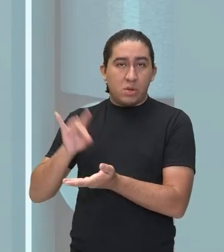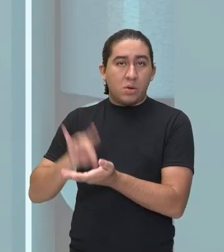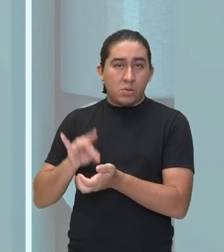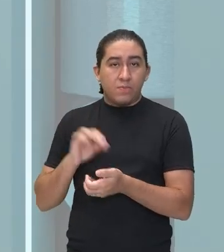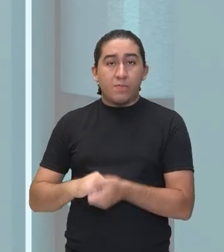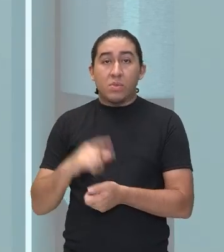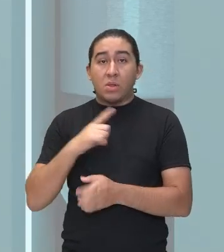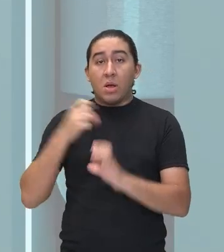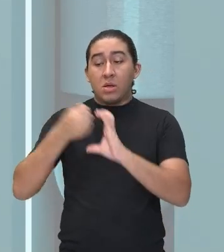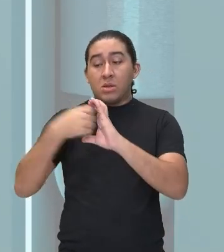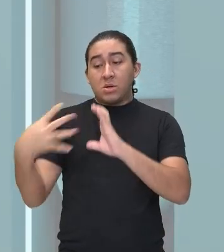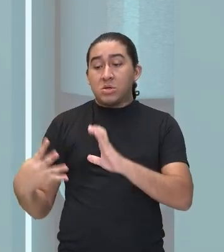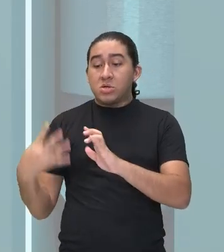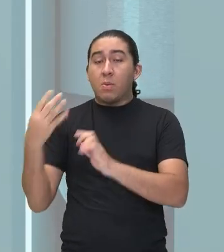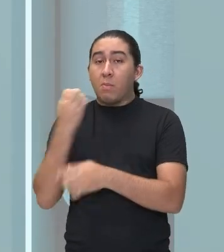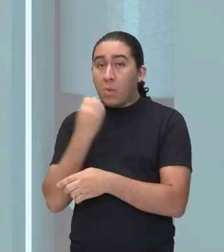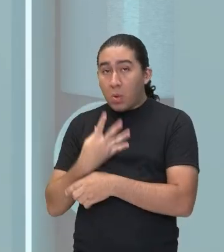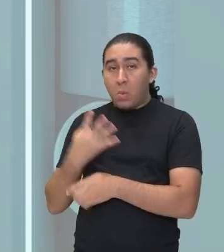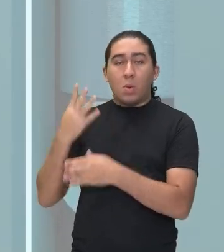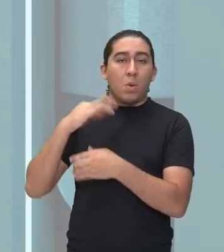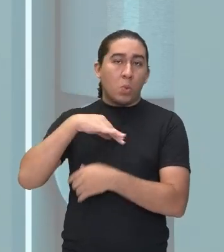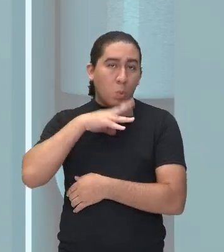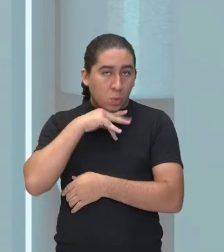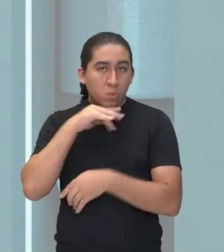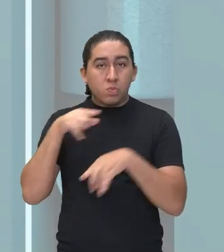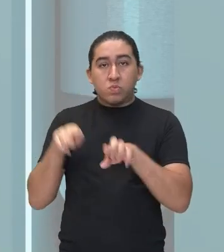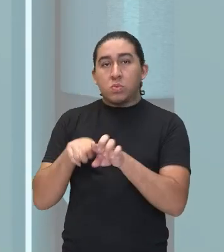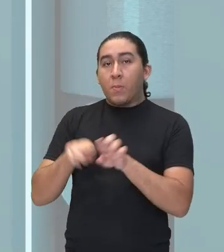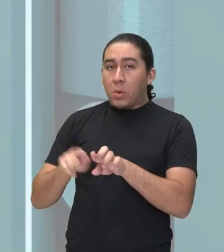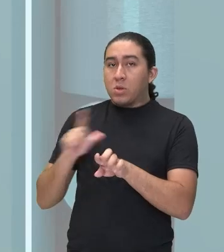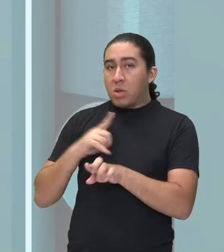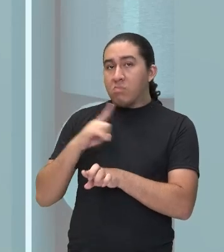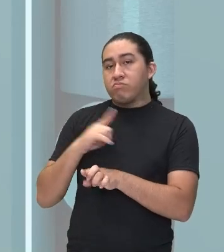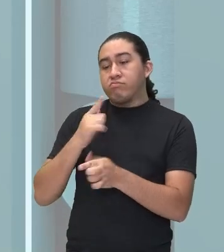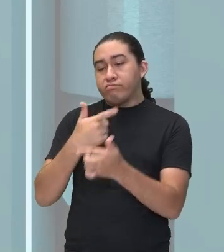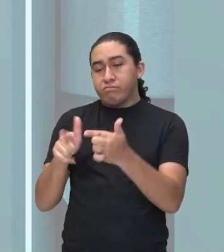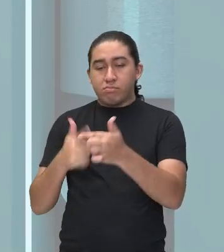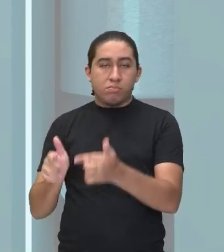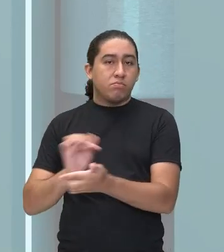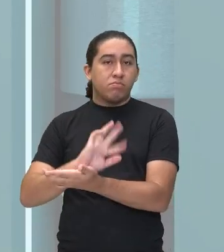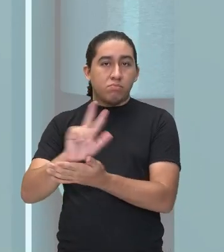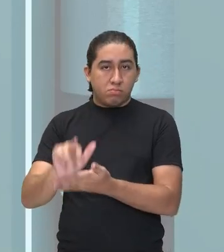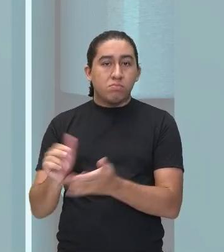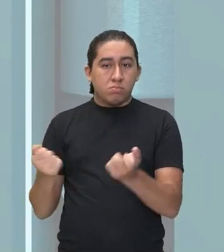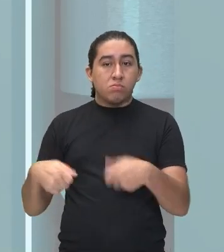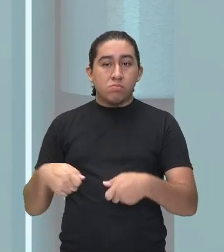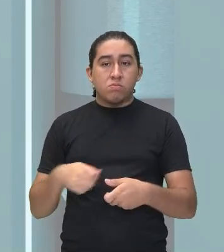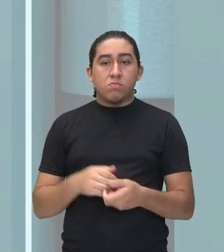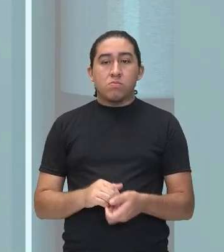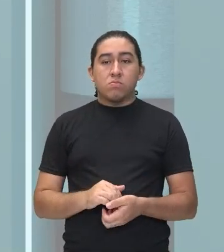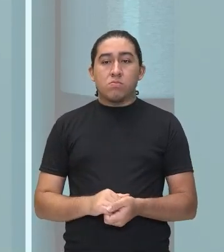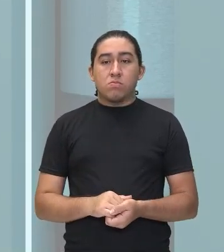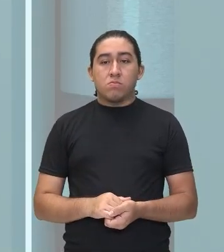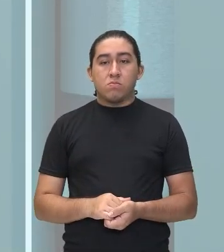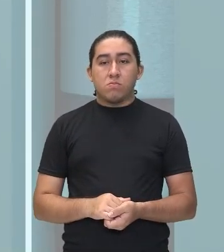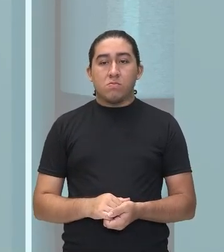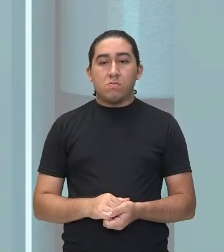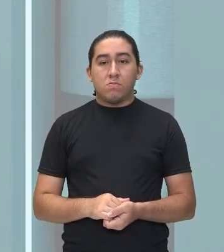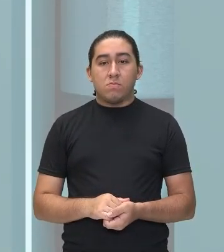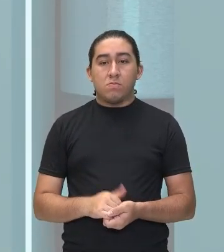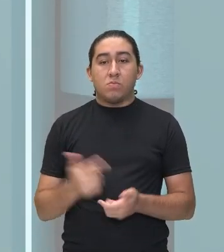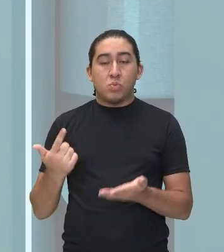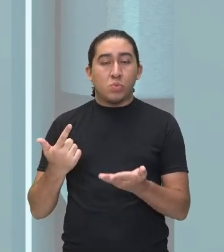suas qualidades, com seus defeitos, com bastante defeitos, por assim dizer. Nas obras nós